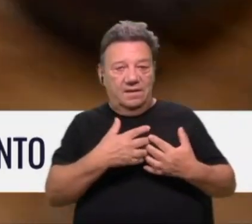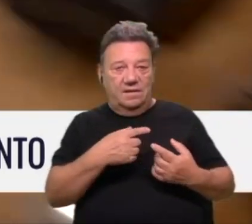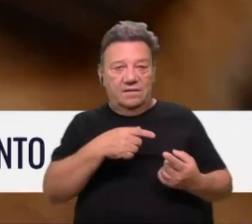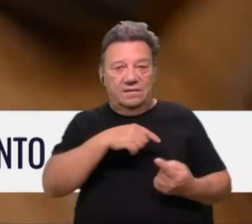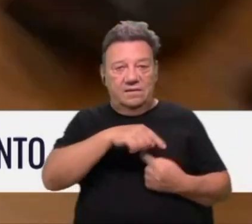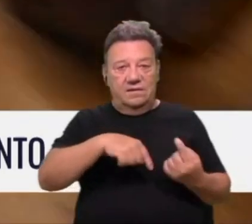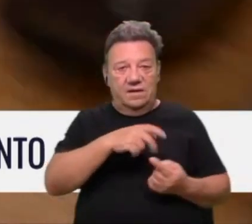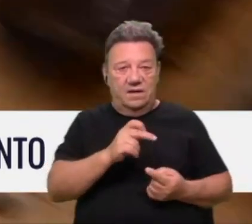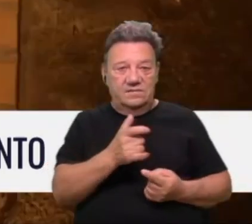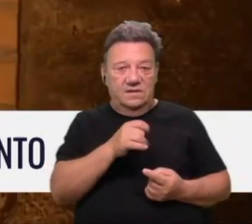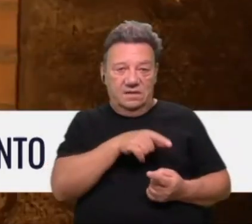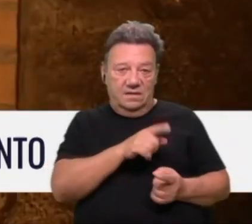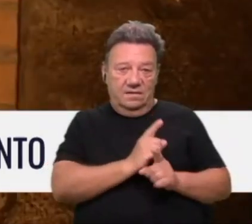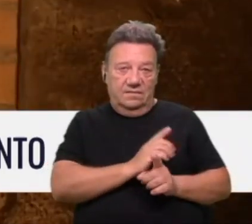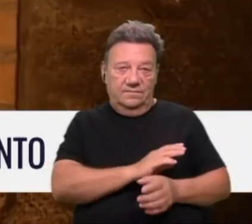da asa